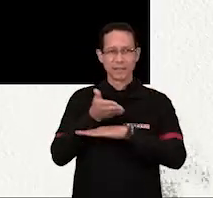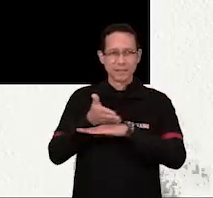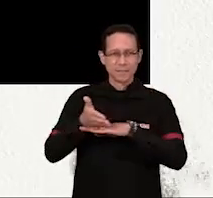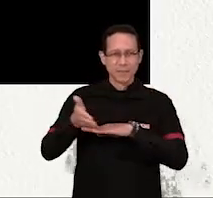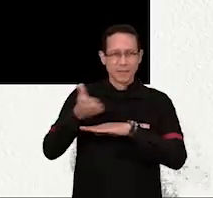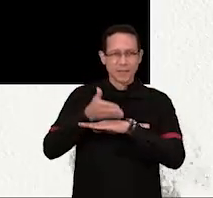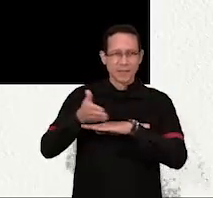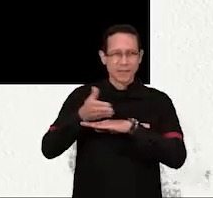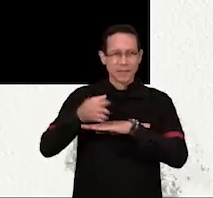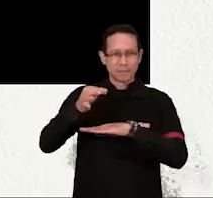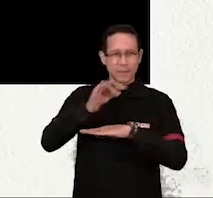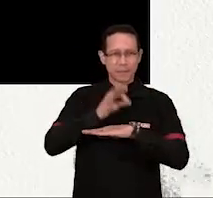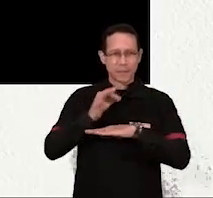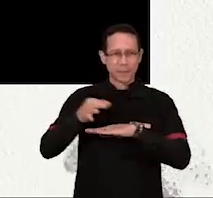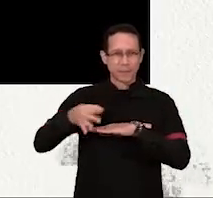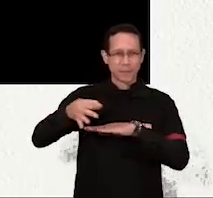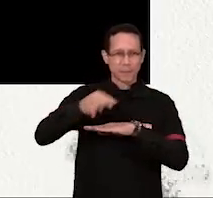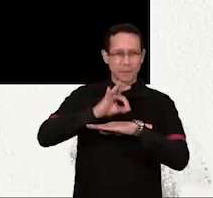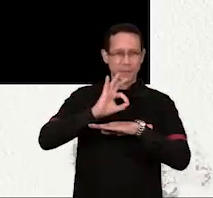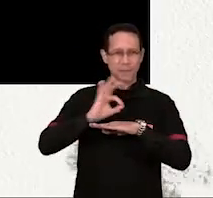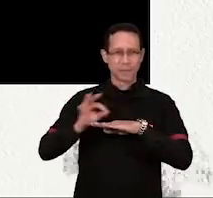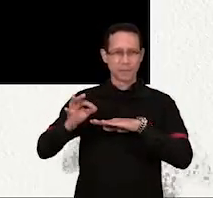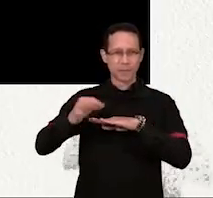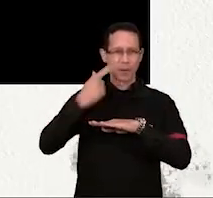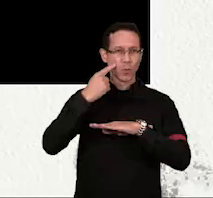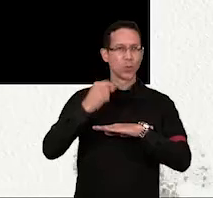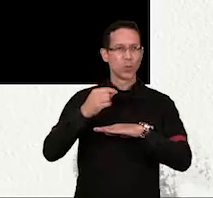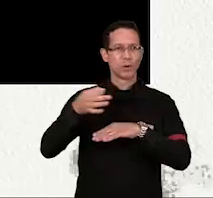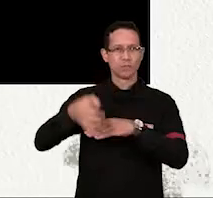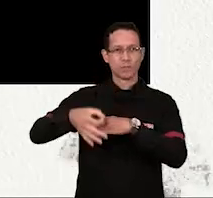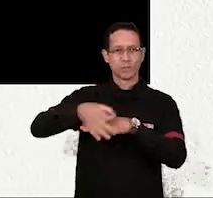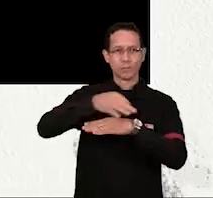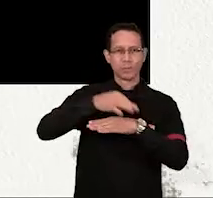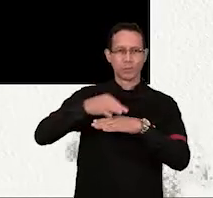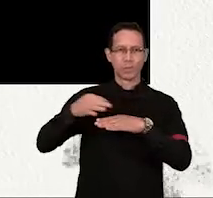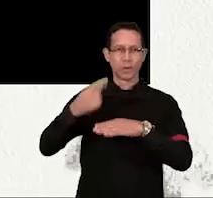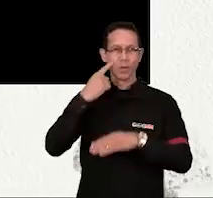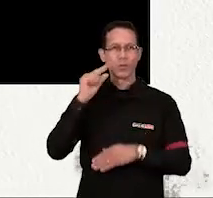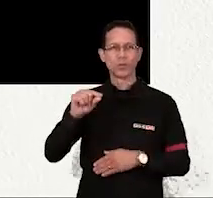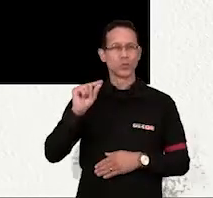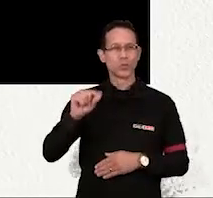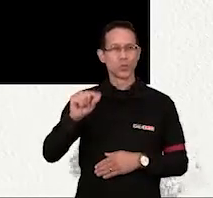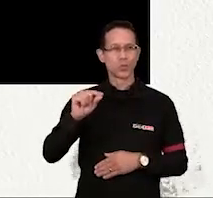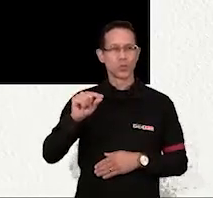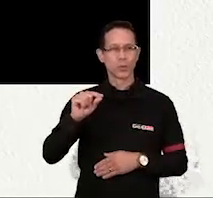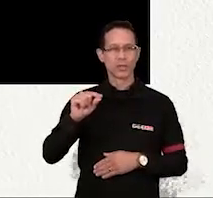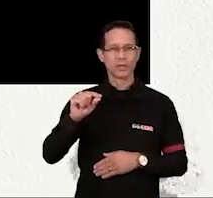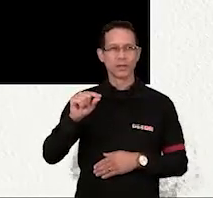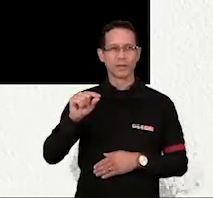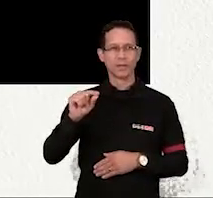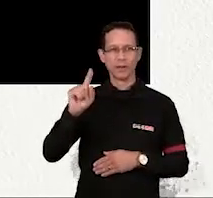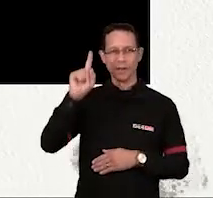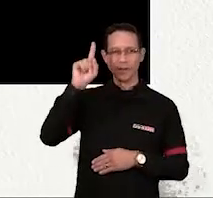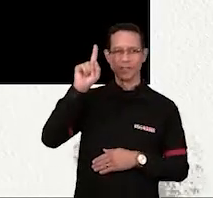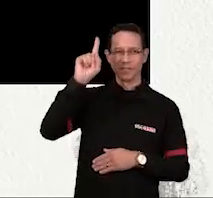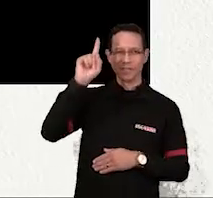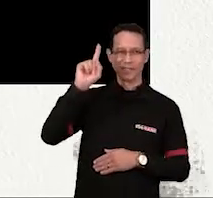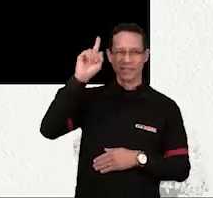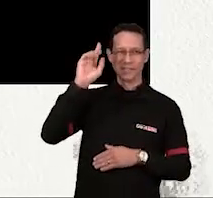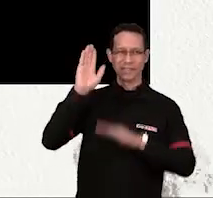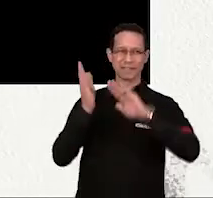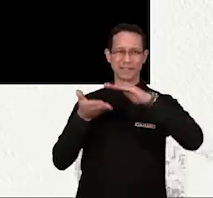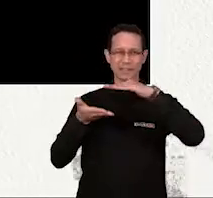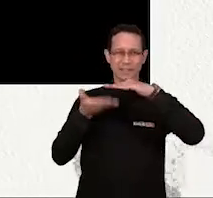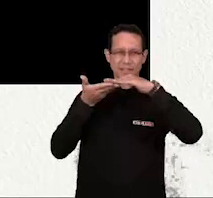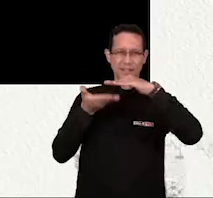na epiderme, né, que é uma representação, na verdade, da hiperplasia glandular da derme, das glândulas